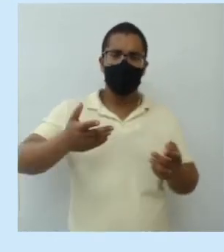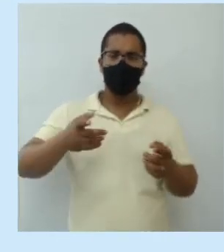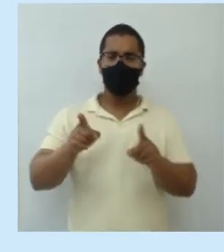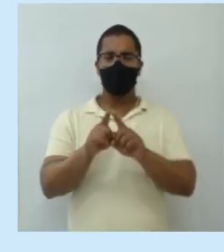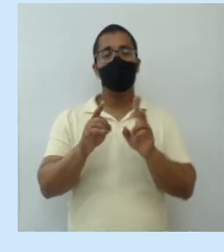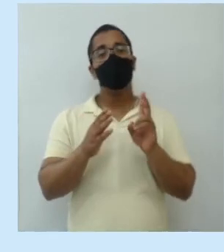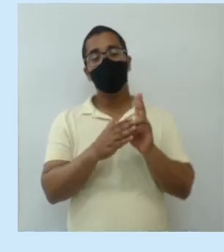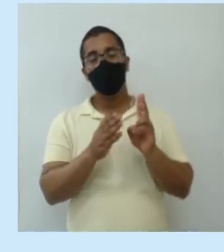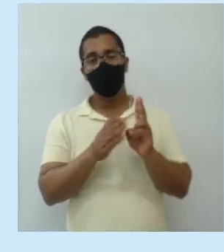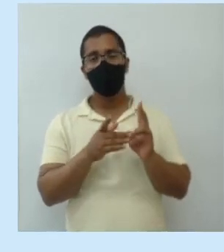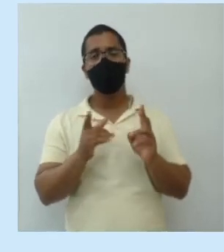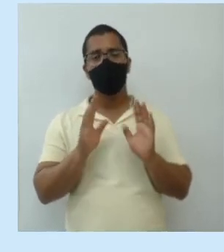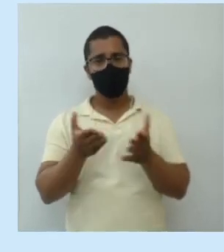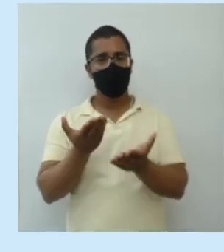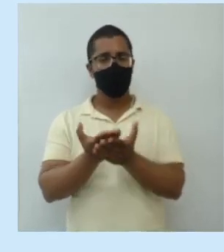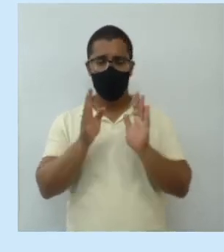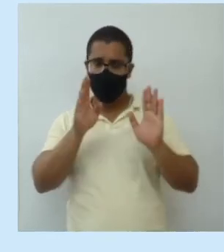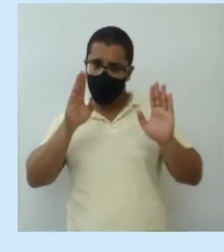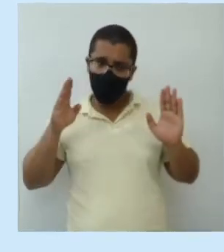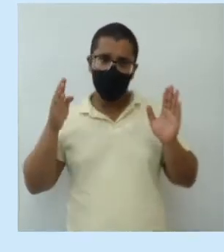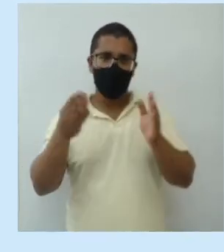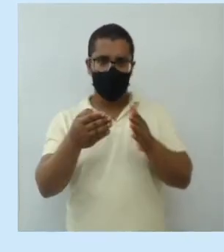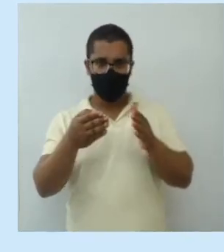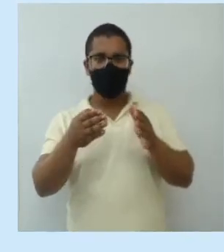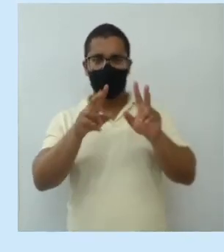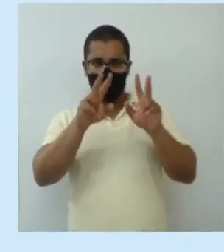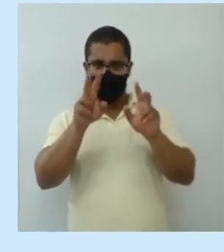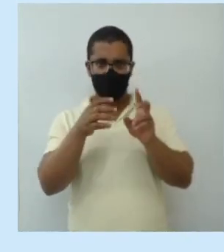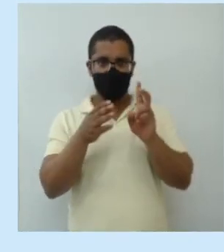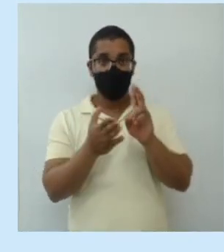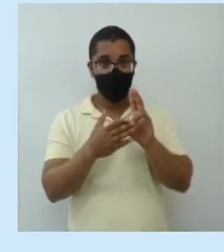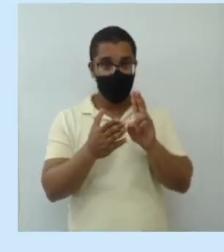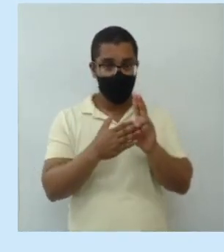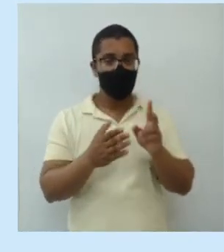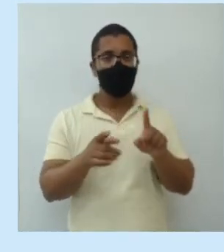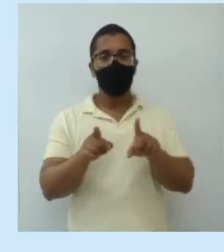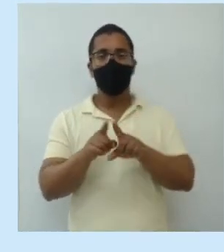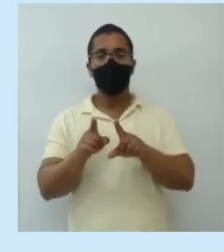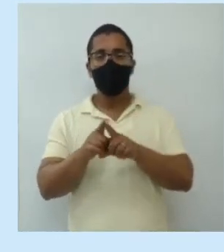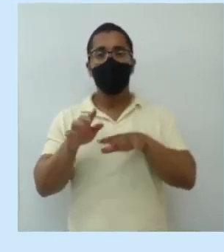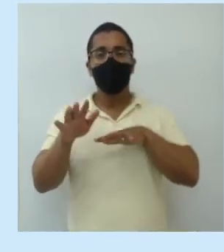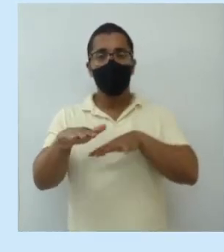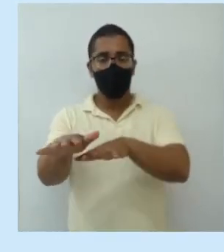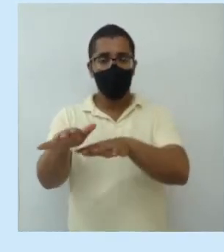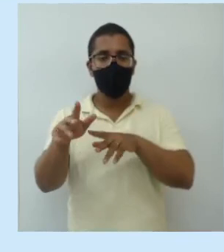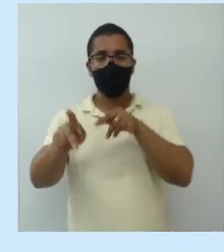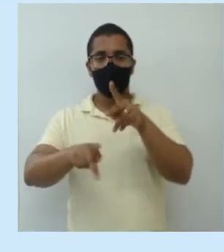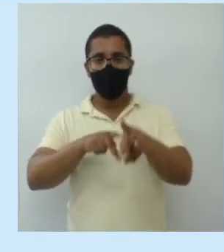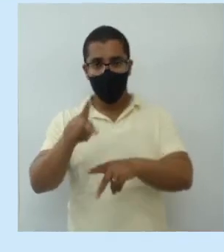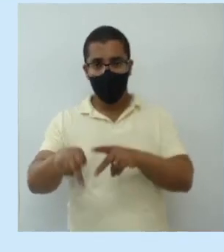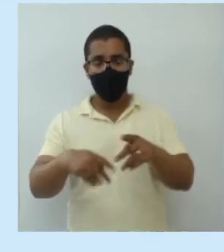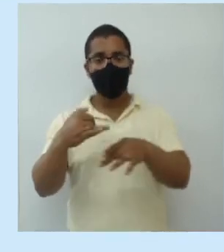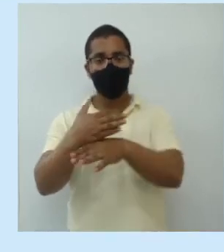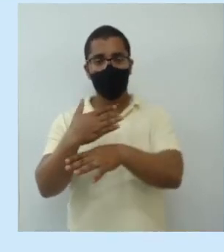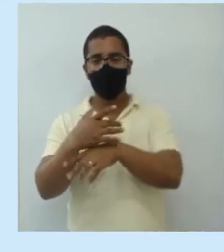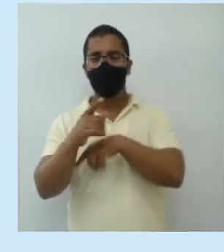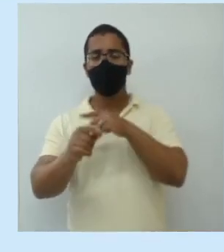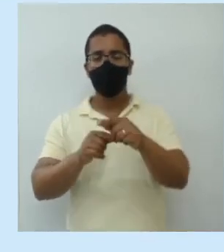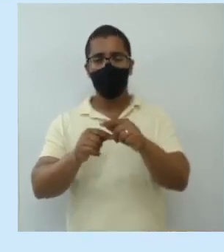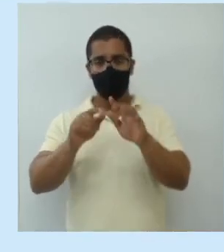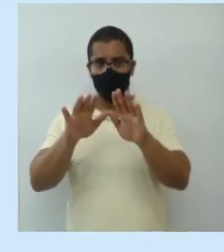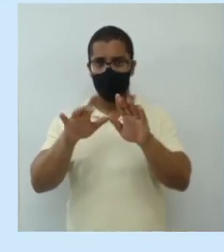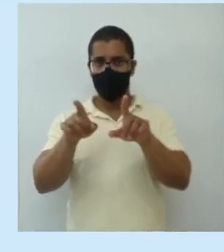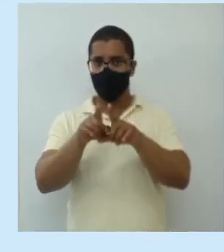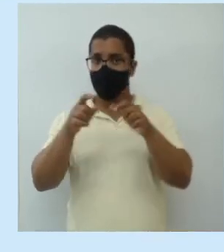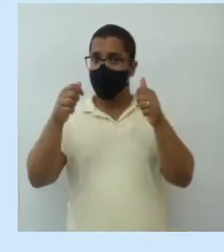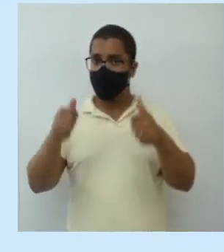indígena, a gente teve uma aula mais específica sobre eles. O movimento popular urbano, no qual vai se destacar, né, o